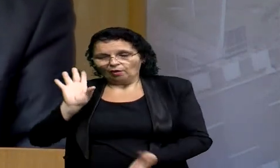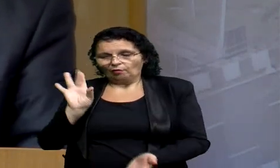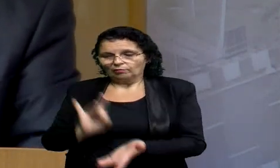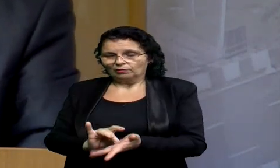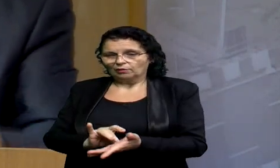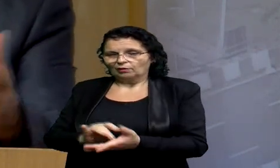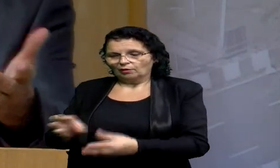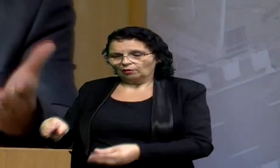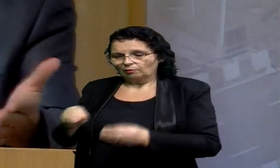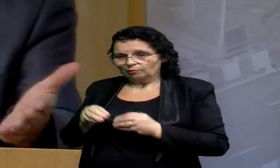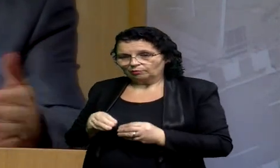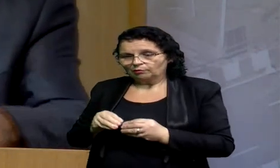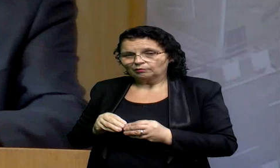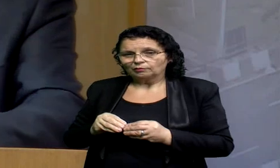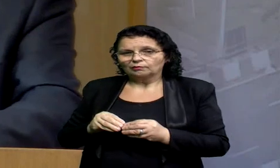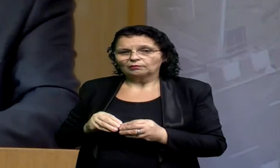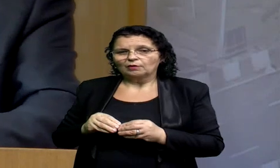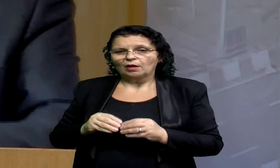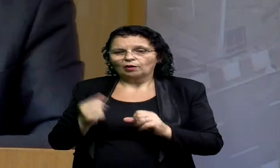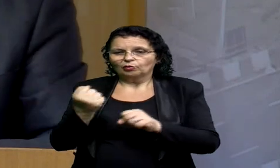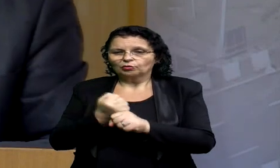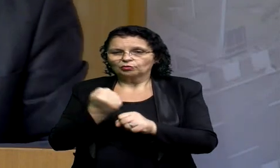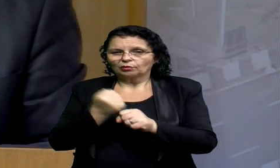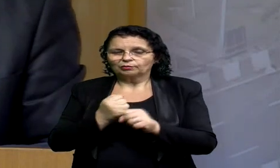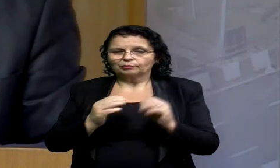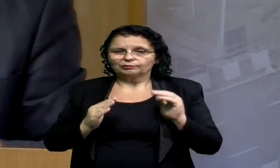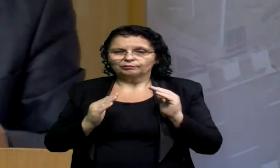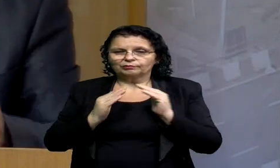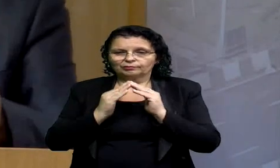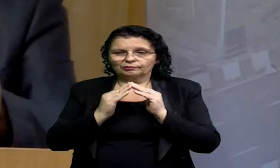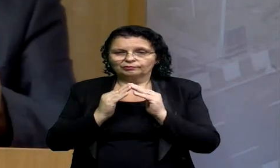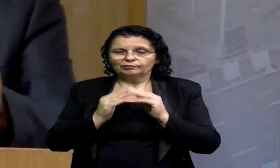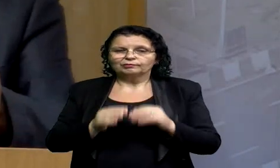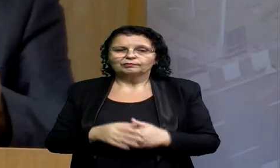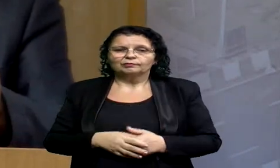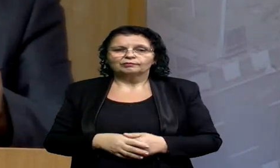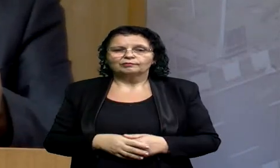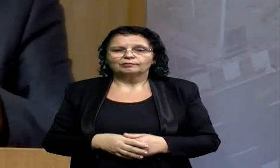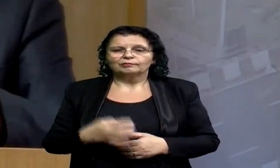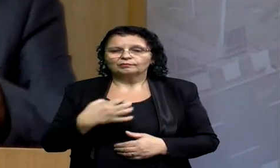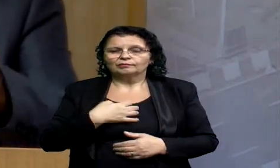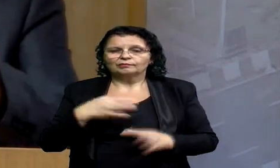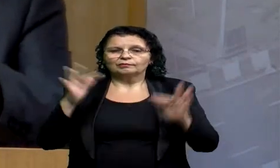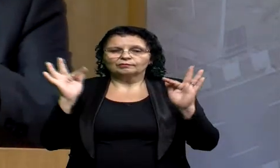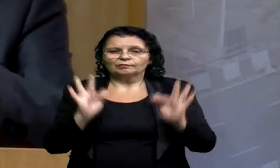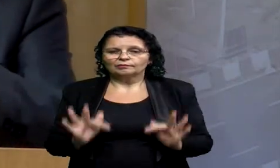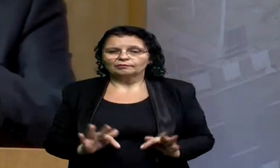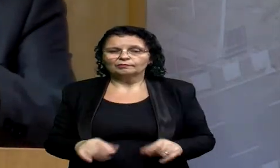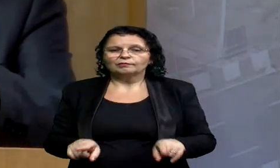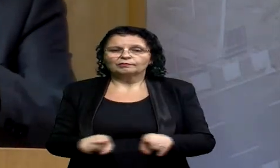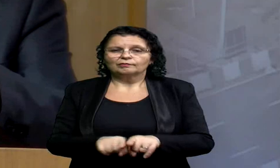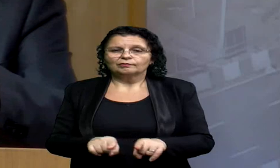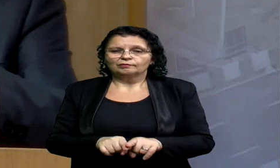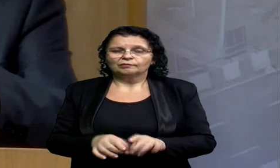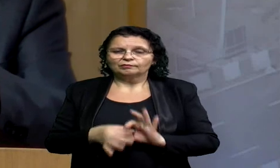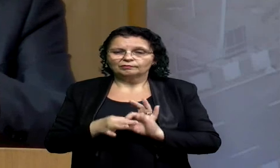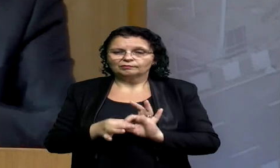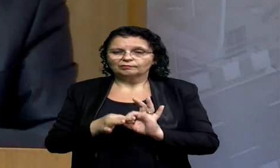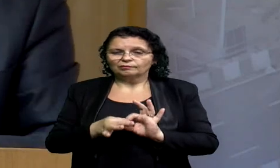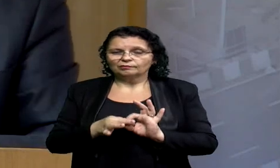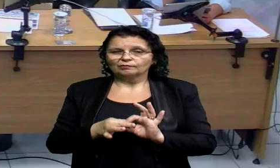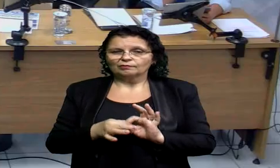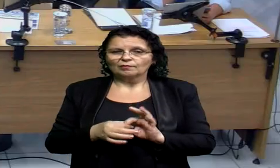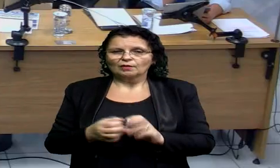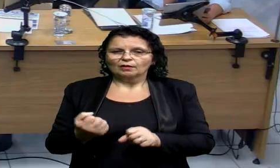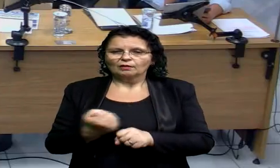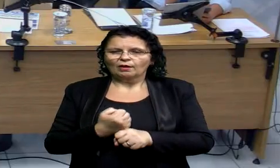daquela Da onde Da onde ela tem a sua construção fico feliz também eh da parceria e de